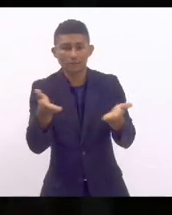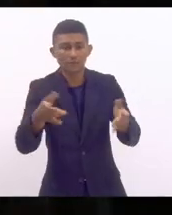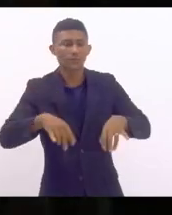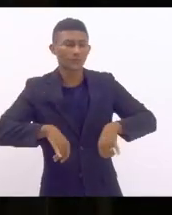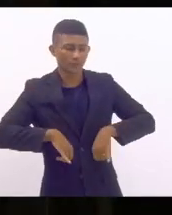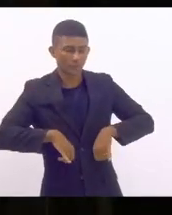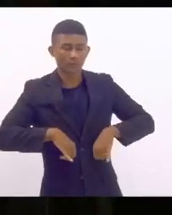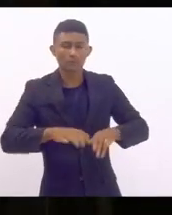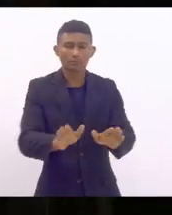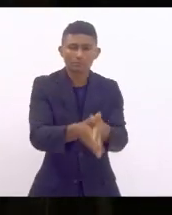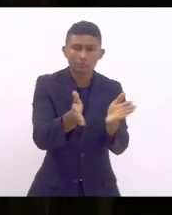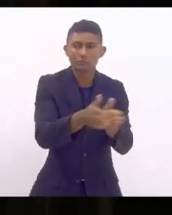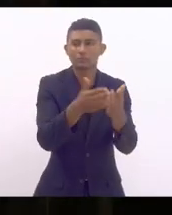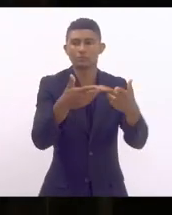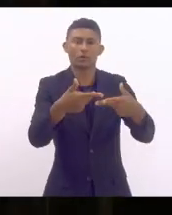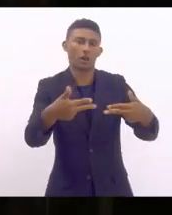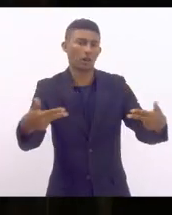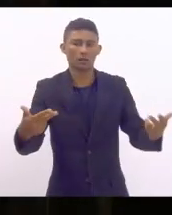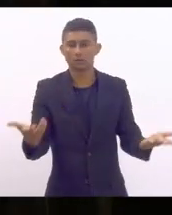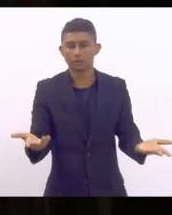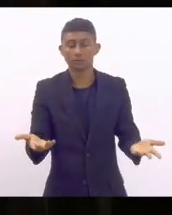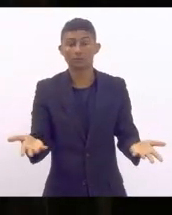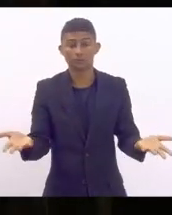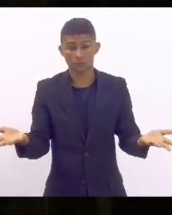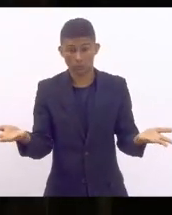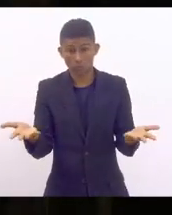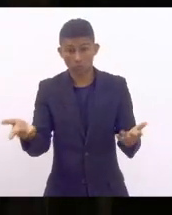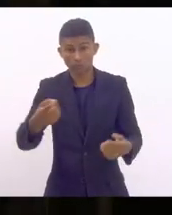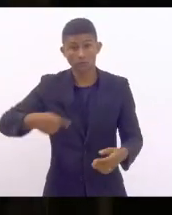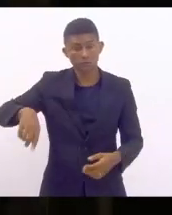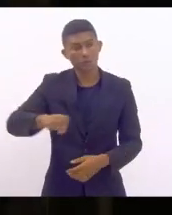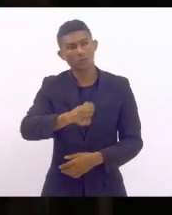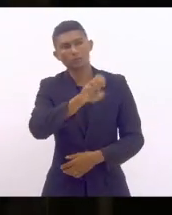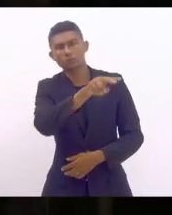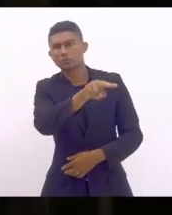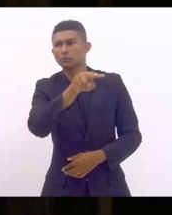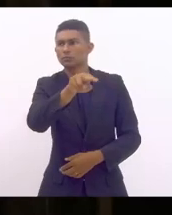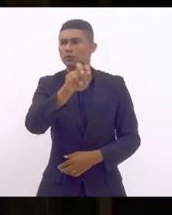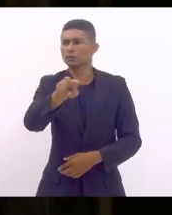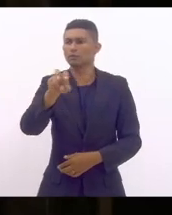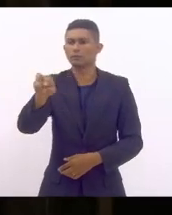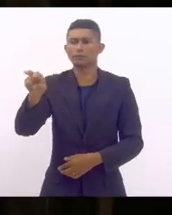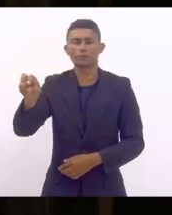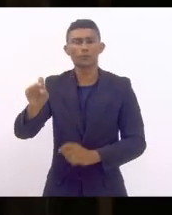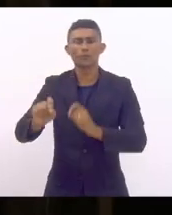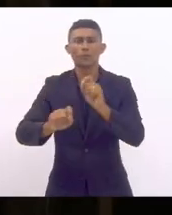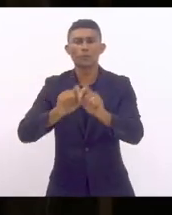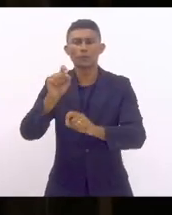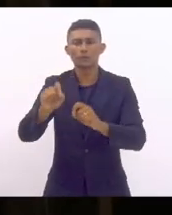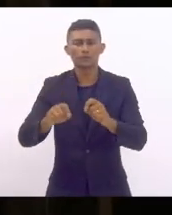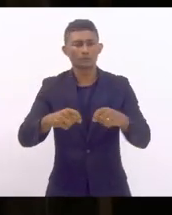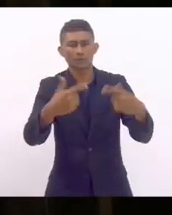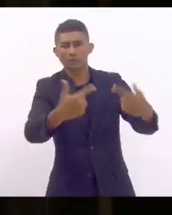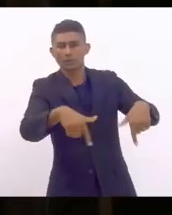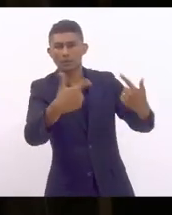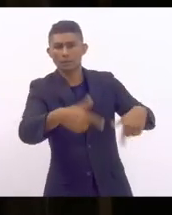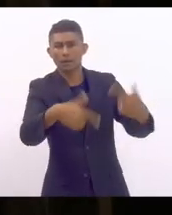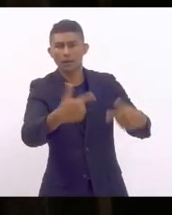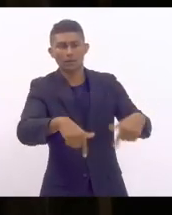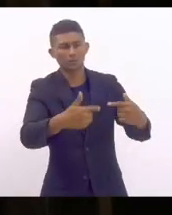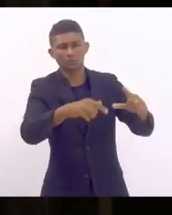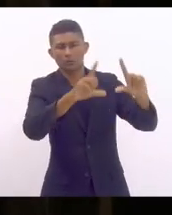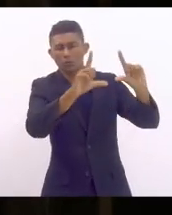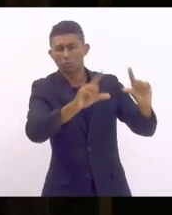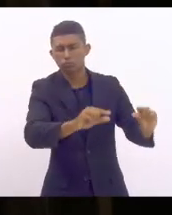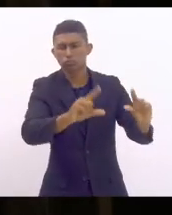assistimos hoje Presidente e quase que passivamente a distribuição do emprego e da